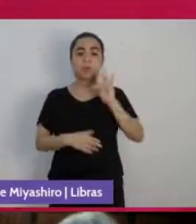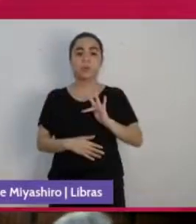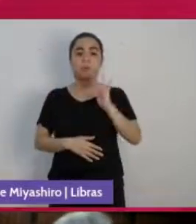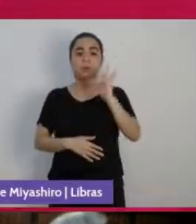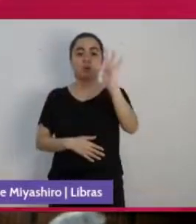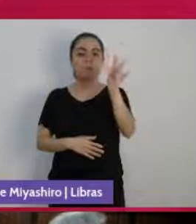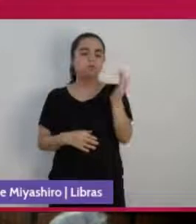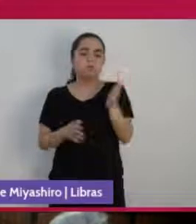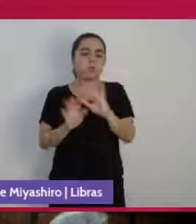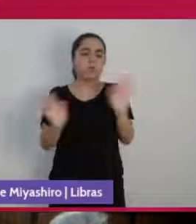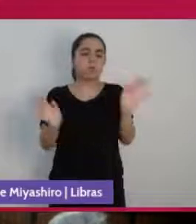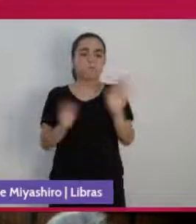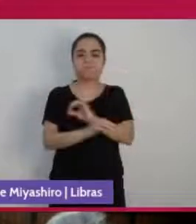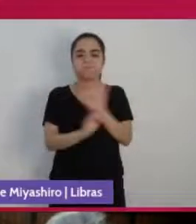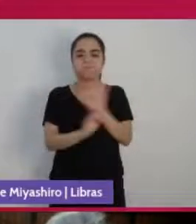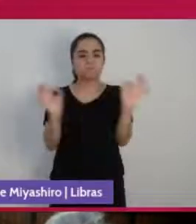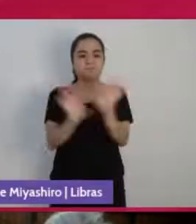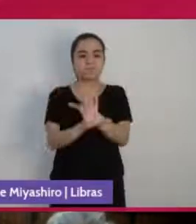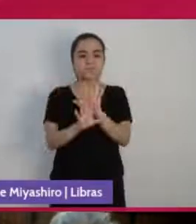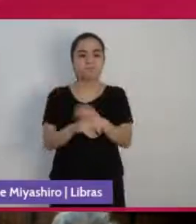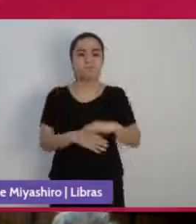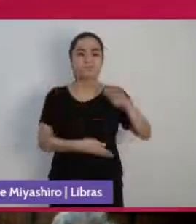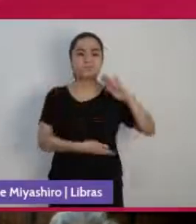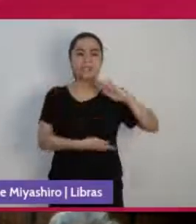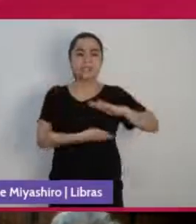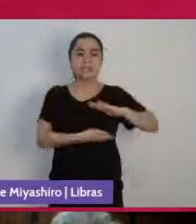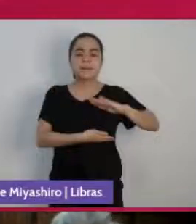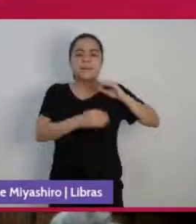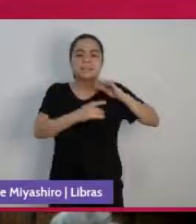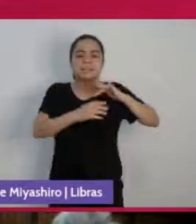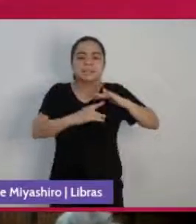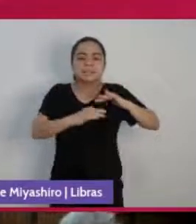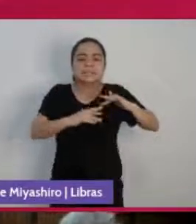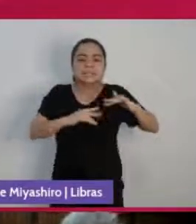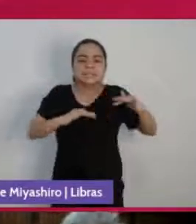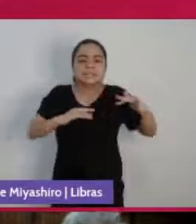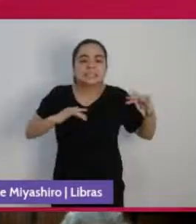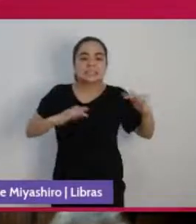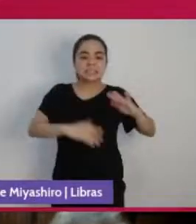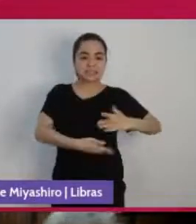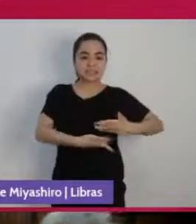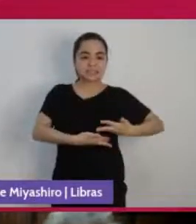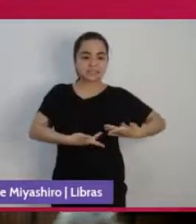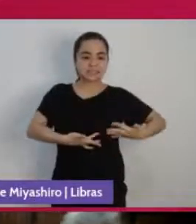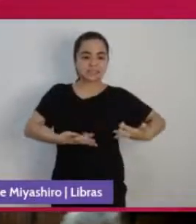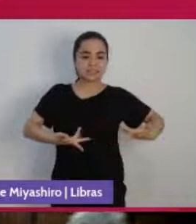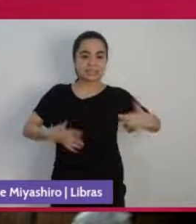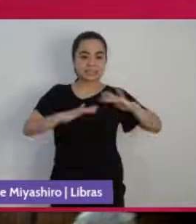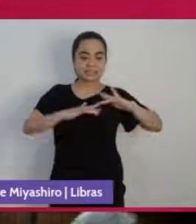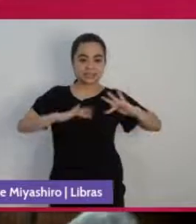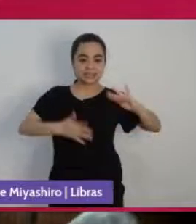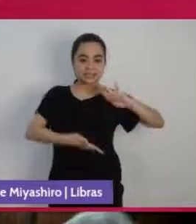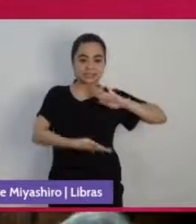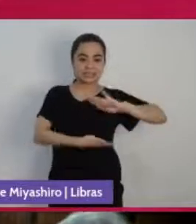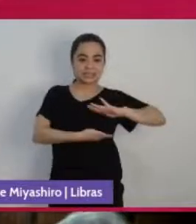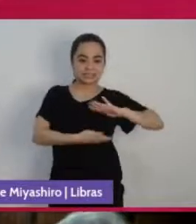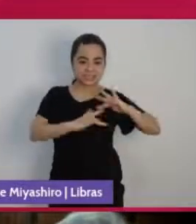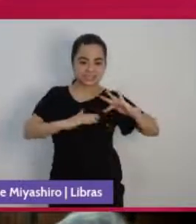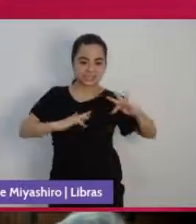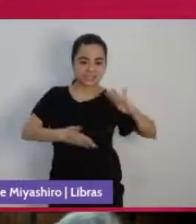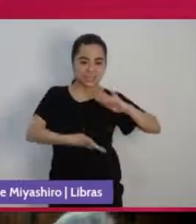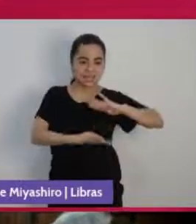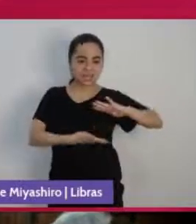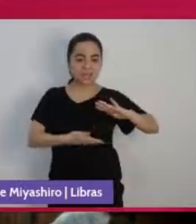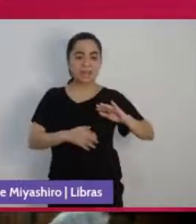terra. E a gente comprime para esparramar as estruturas. Mas com a tomossíntese, também isso vai cair por